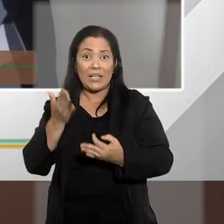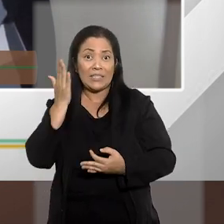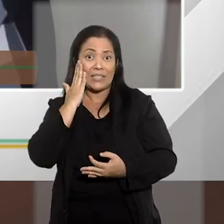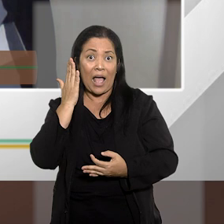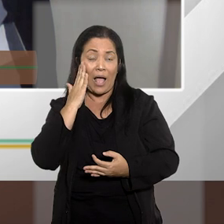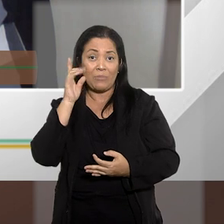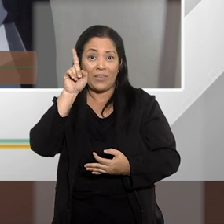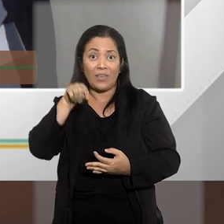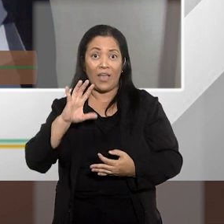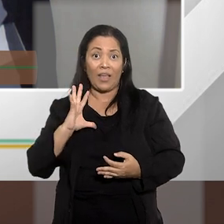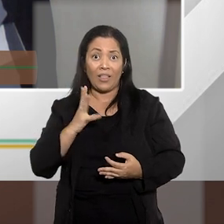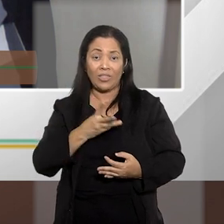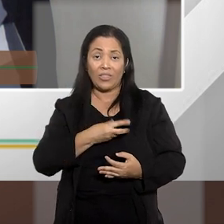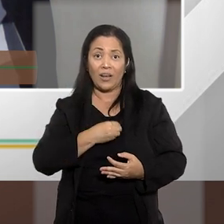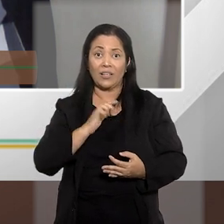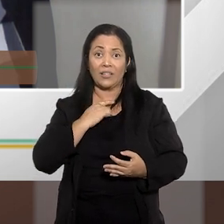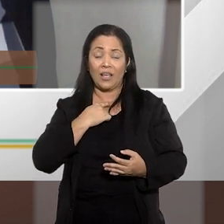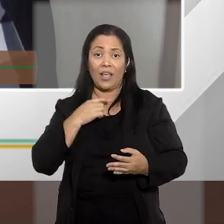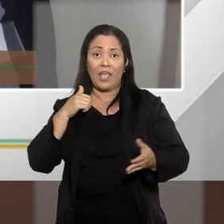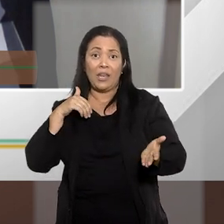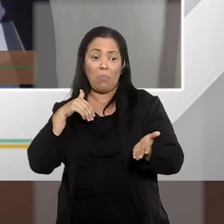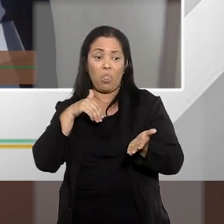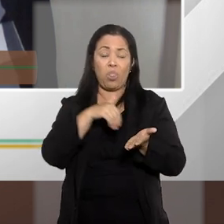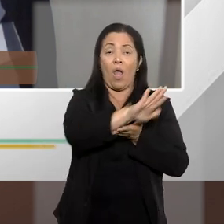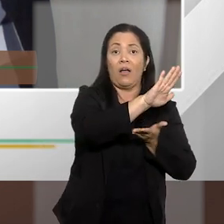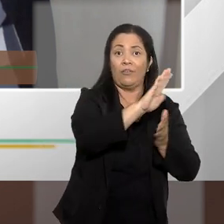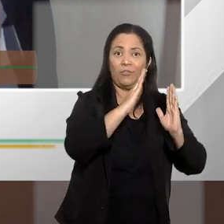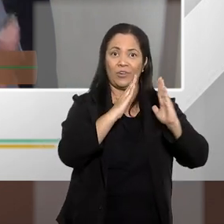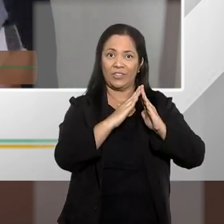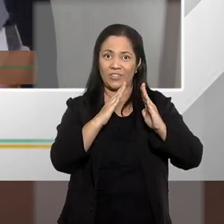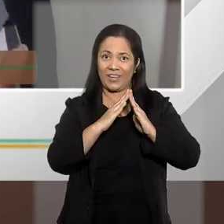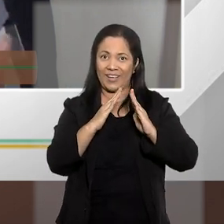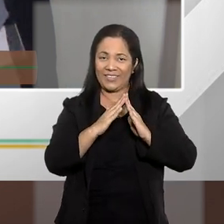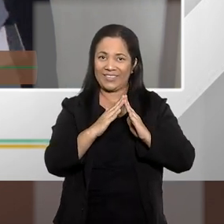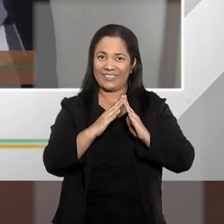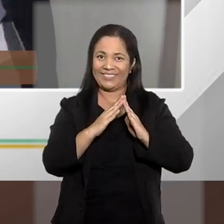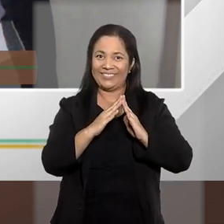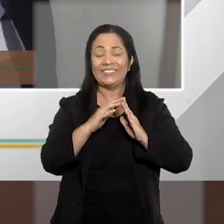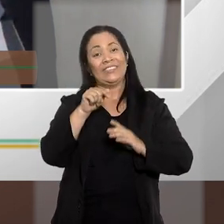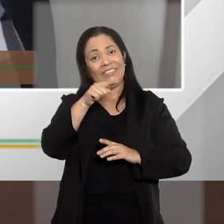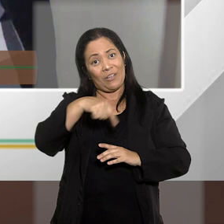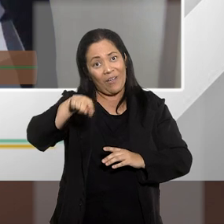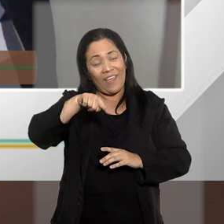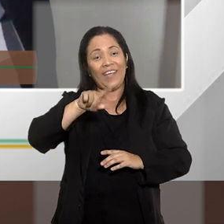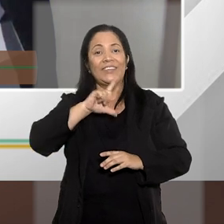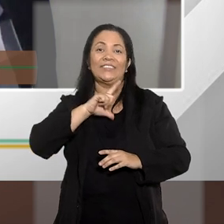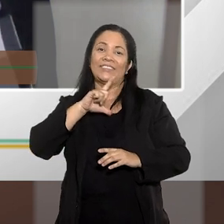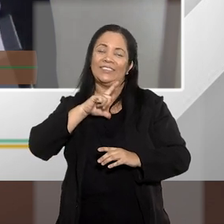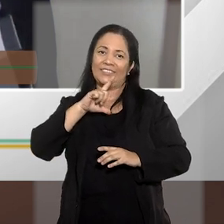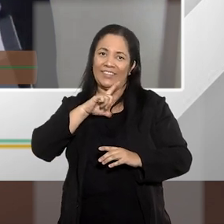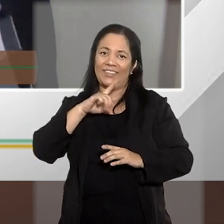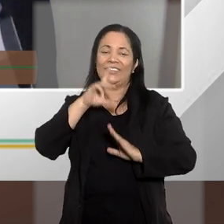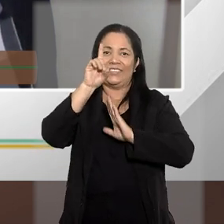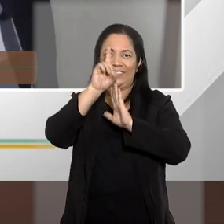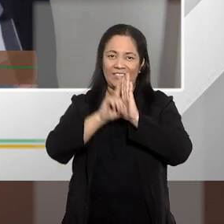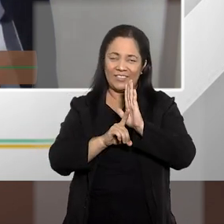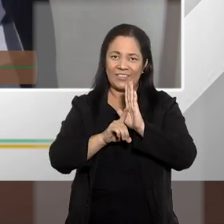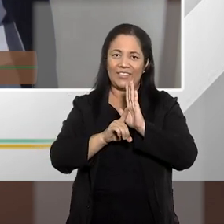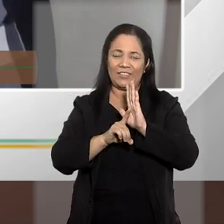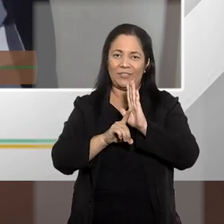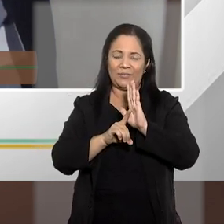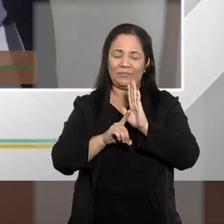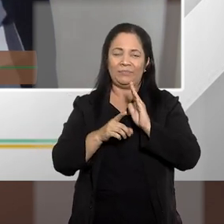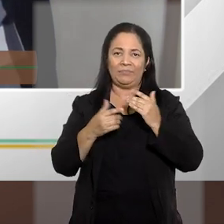esse público acaba não tendo acesso a uma série de medidas que obrigatoriamente tinham para que você alcançasse o direito, e tem essa